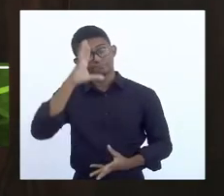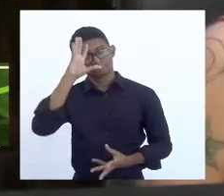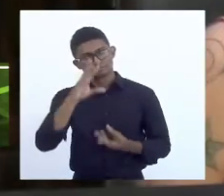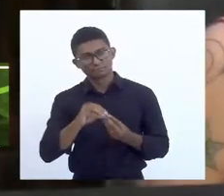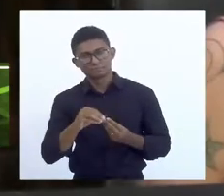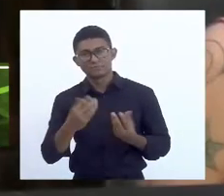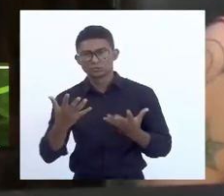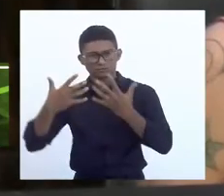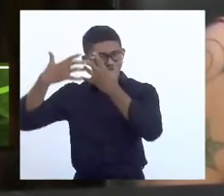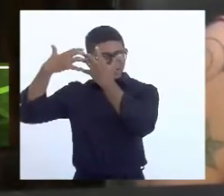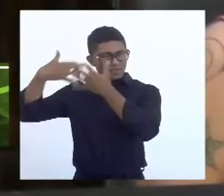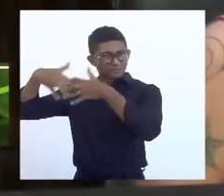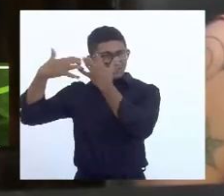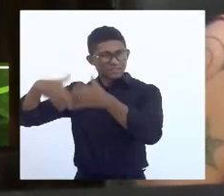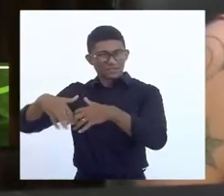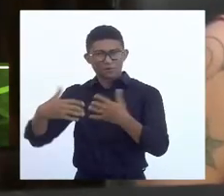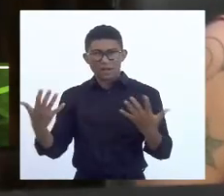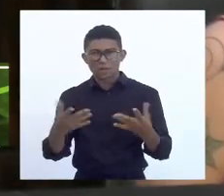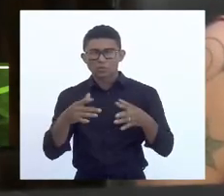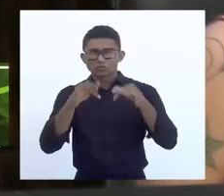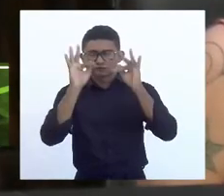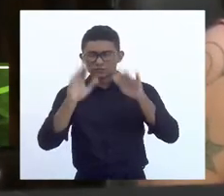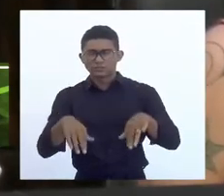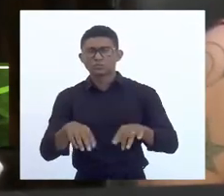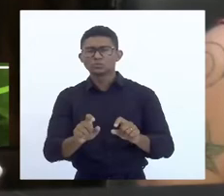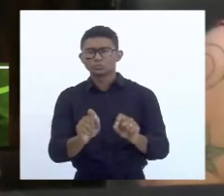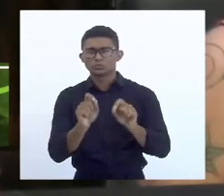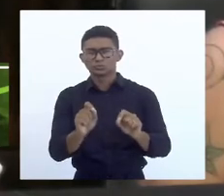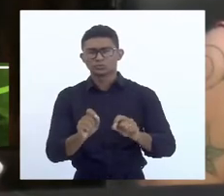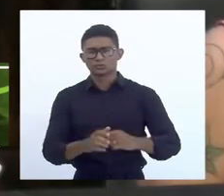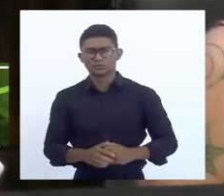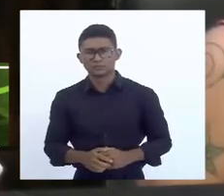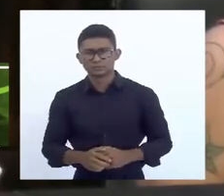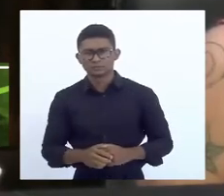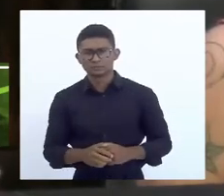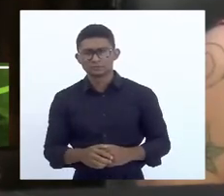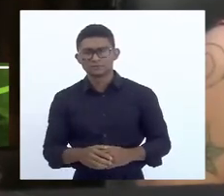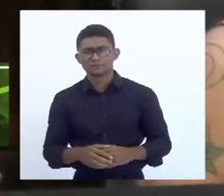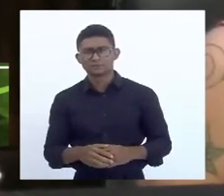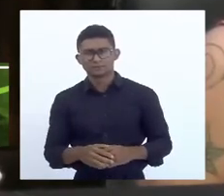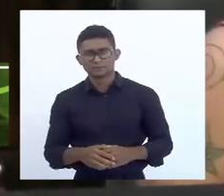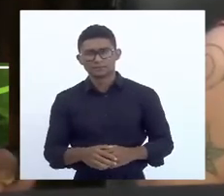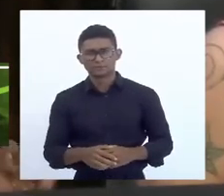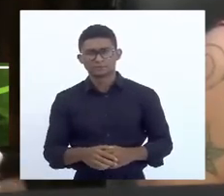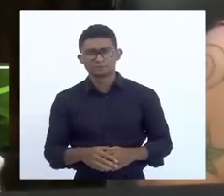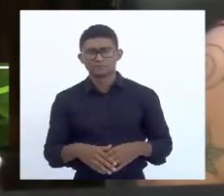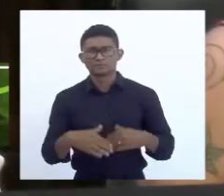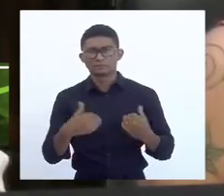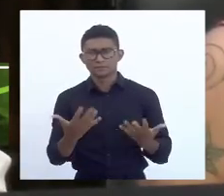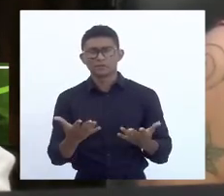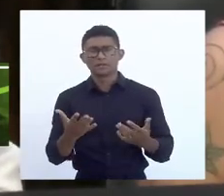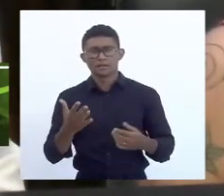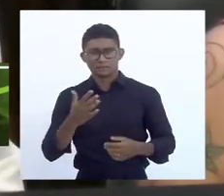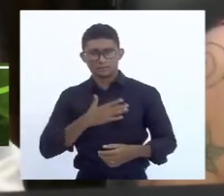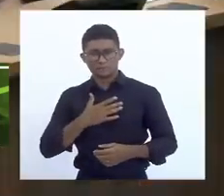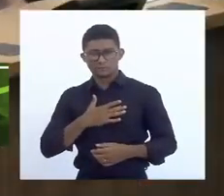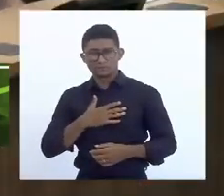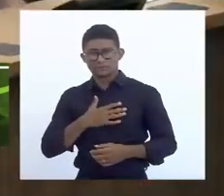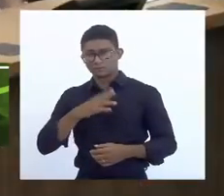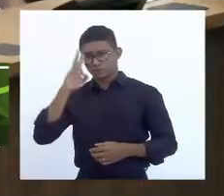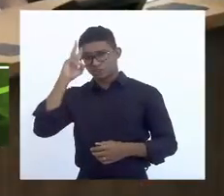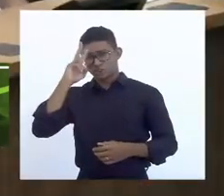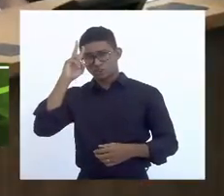para encerrar e dizer: você pode me inscrever na história com as